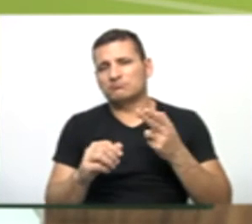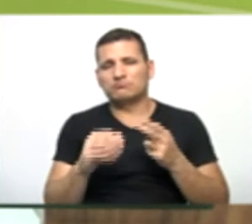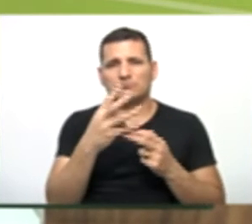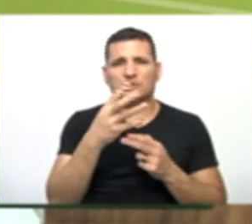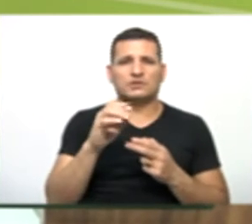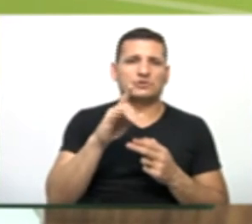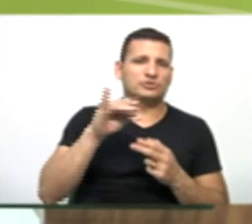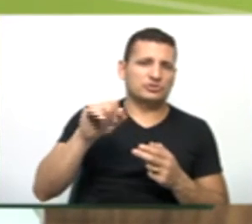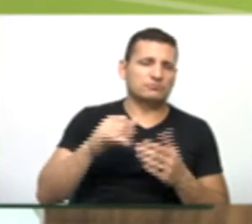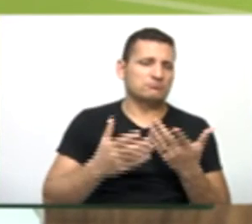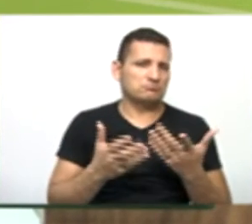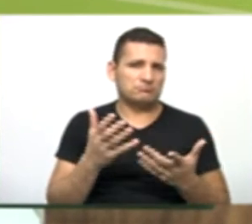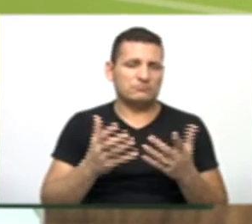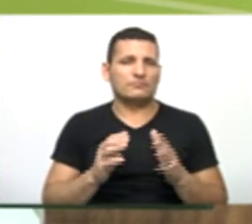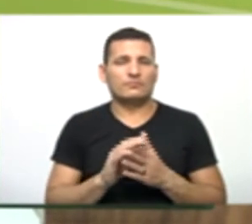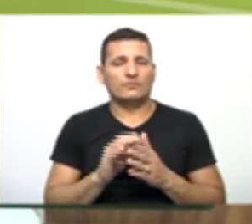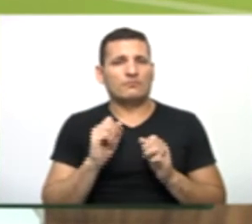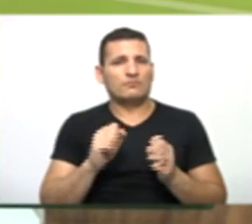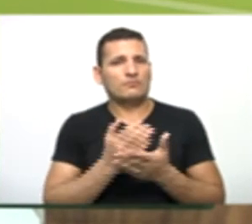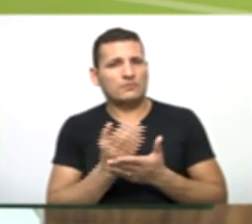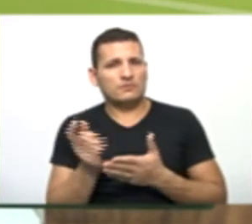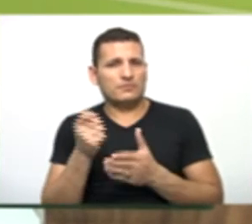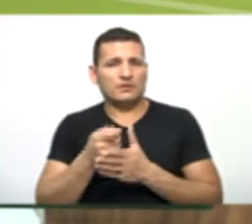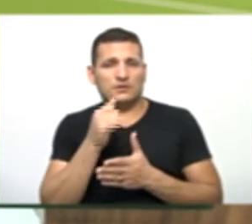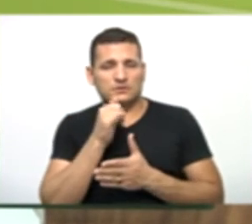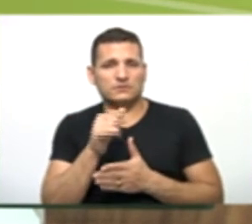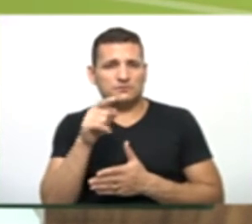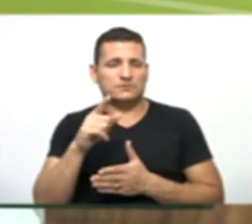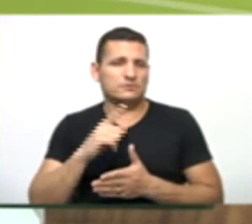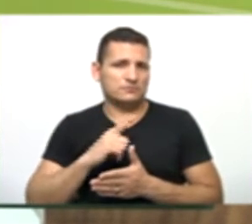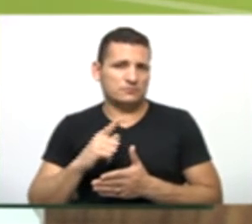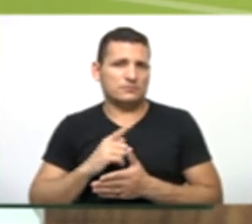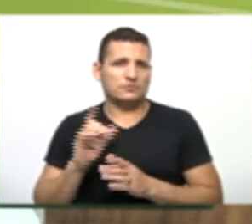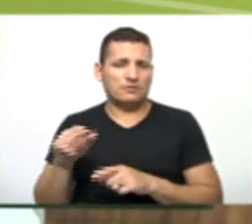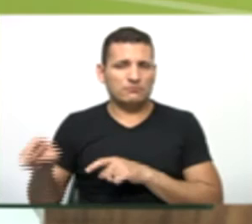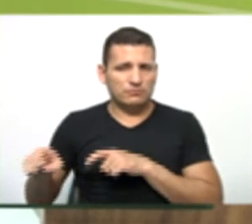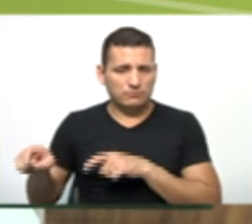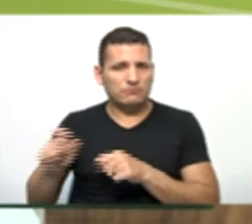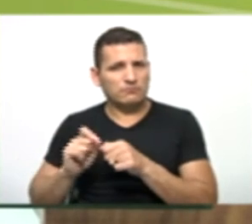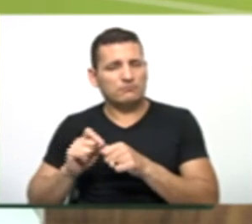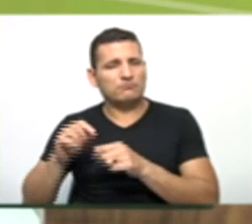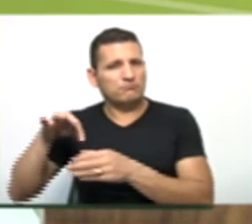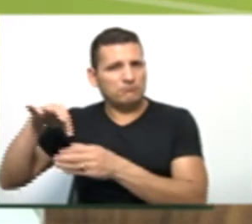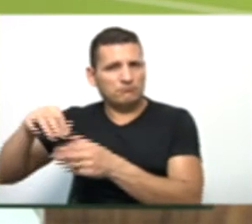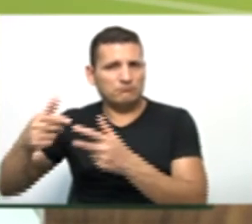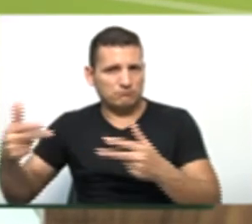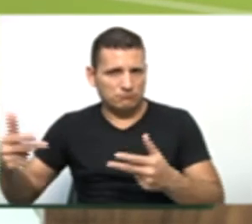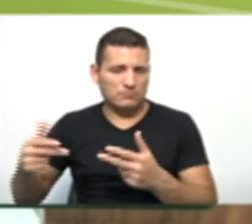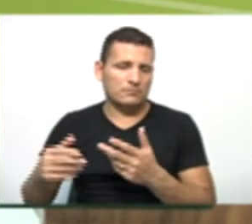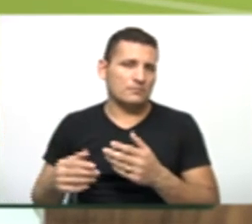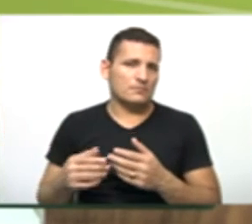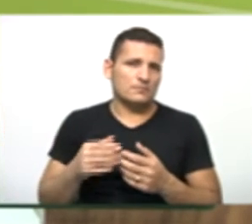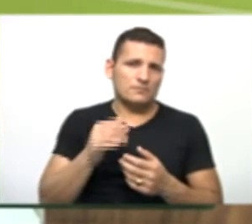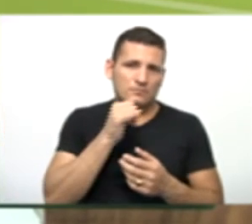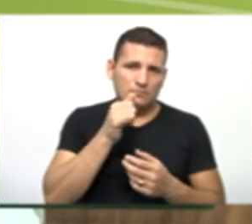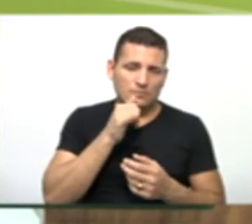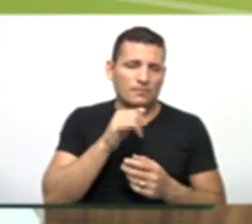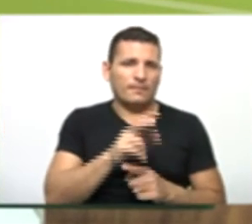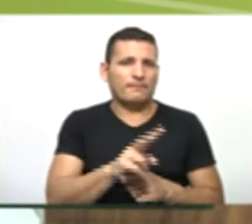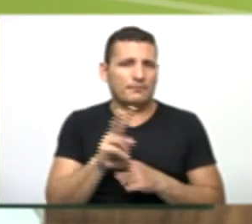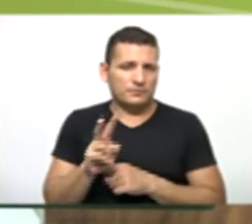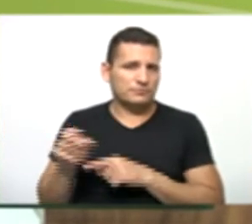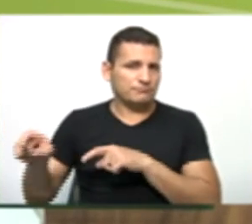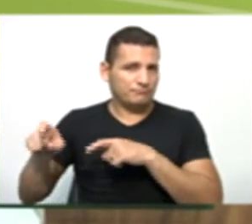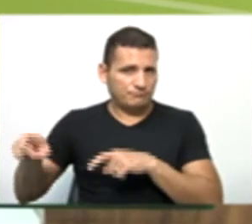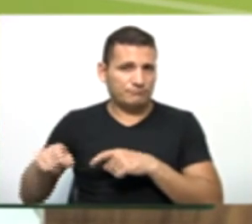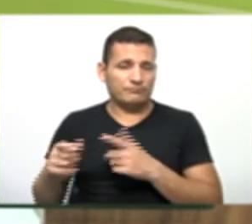aí começar a pagar exatamente quando você tem uma produção. Um exemplo de empréstimo para pescador. Na época da